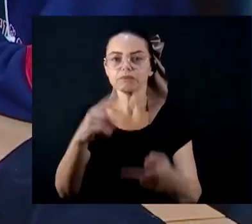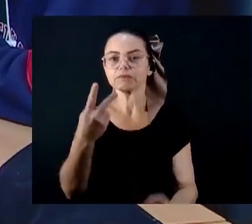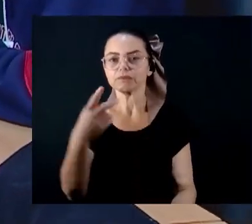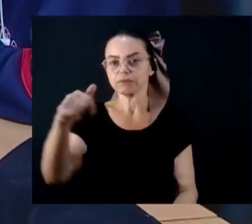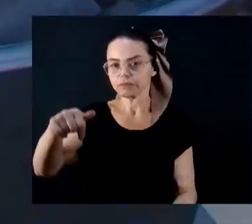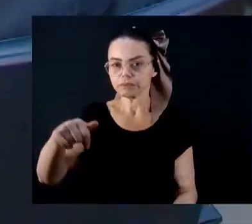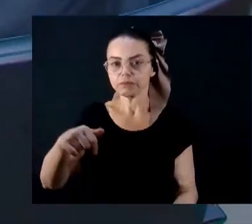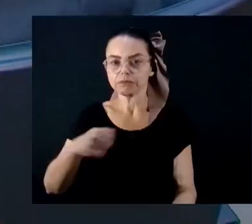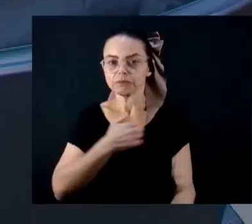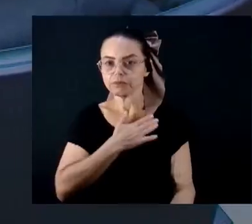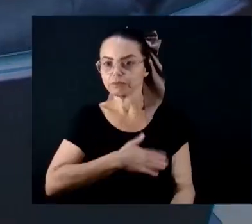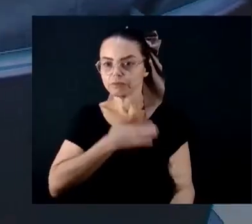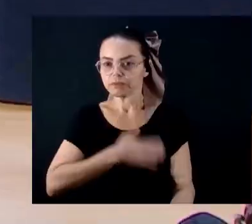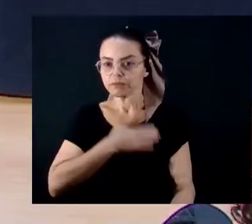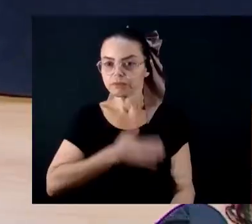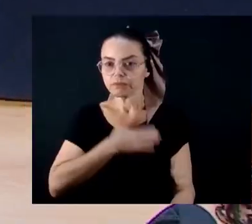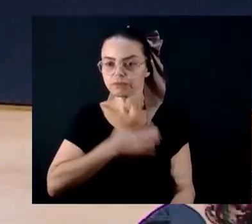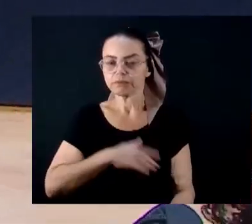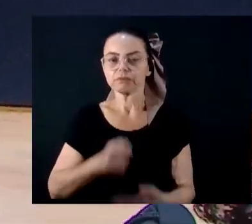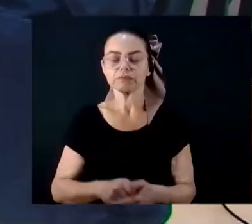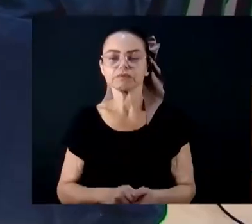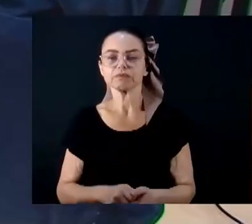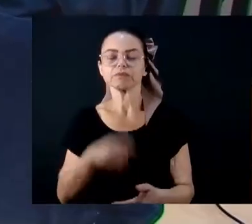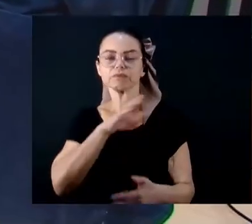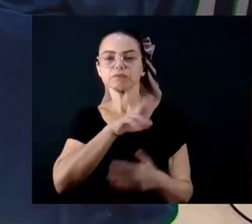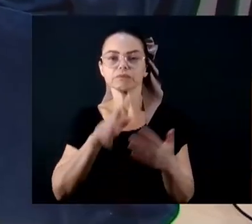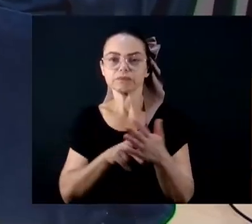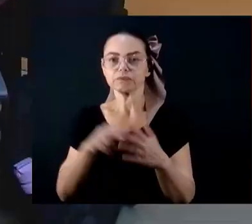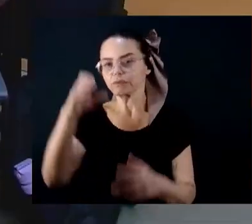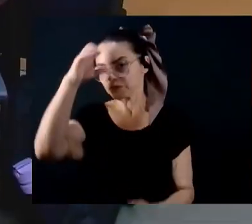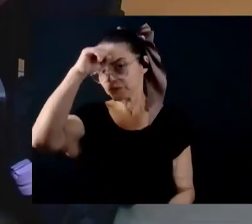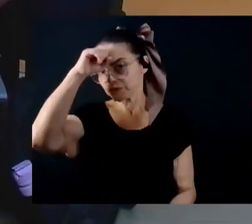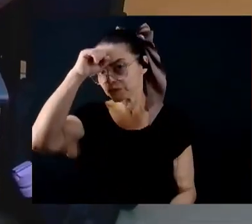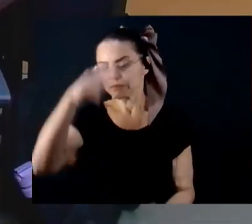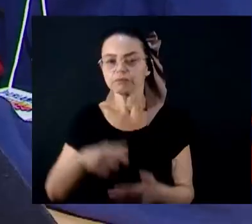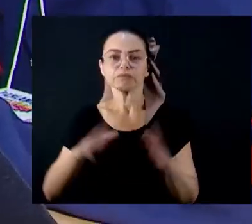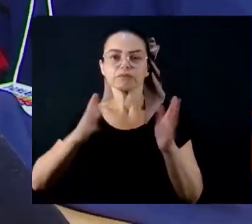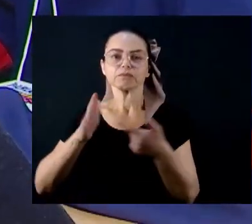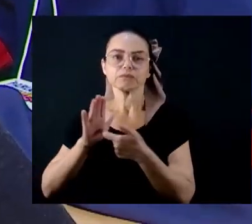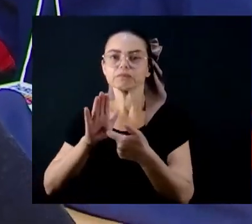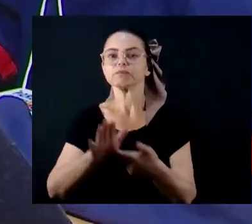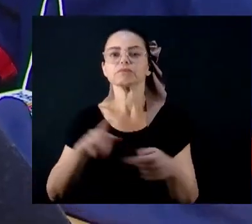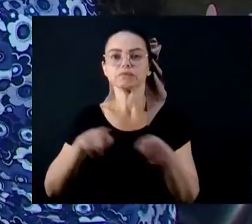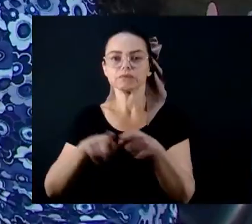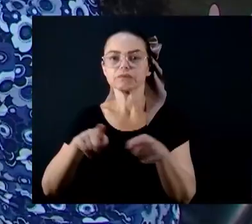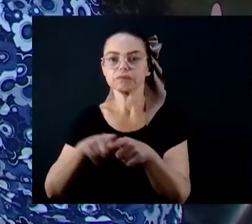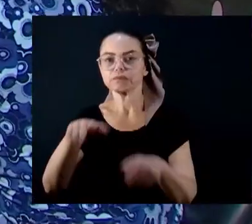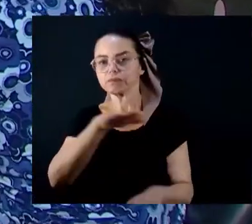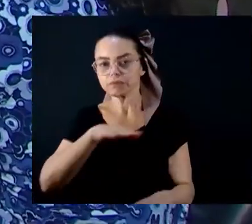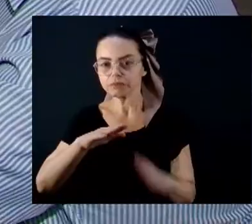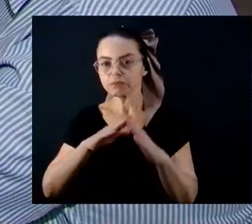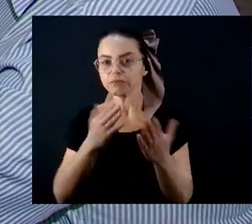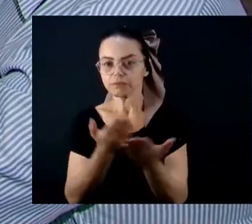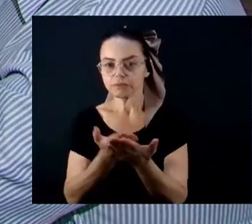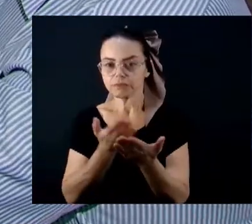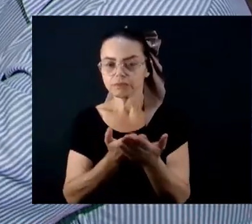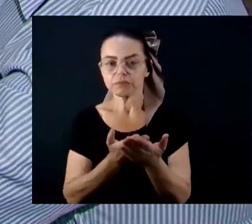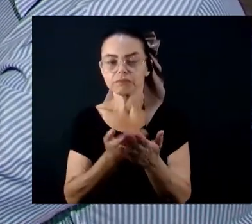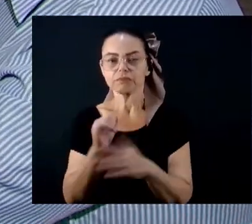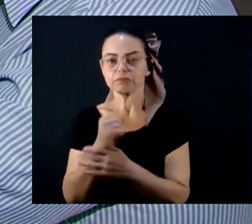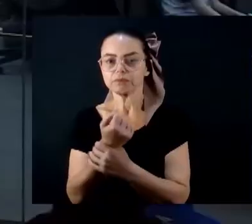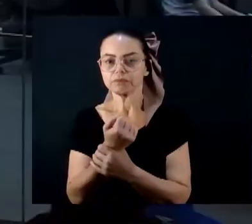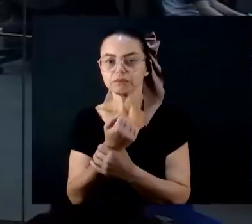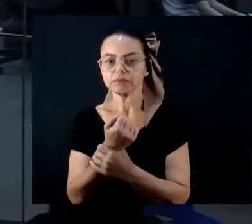de agosto. O reflexo de todo esse aprendizado já aparece também no ambiente escolar, garante quem está do